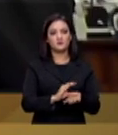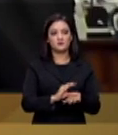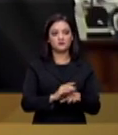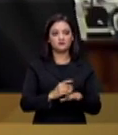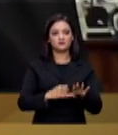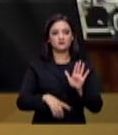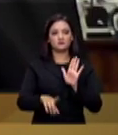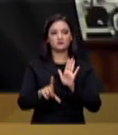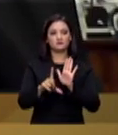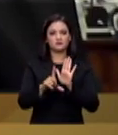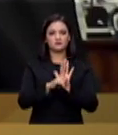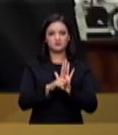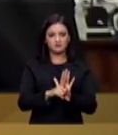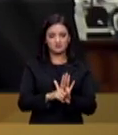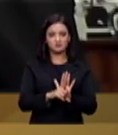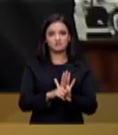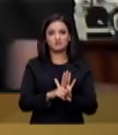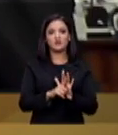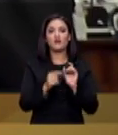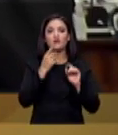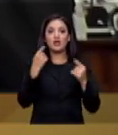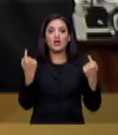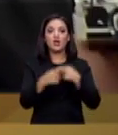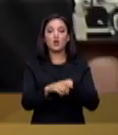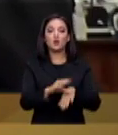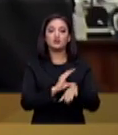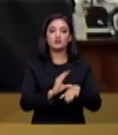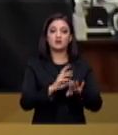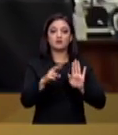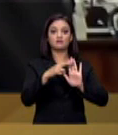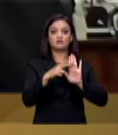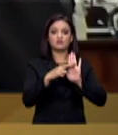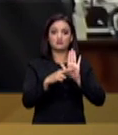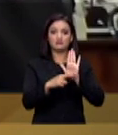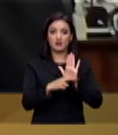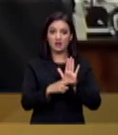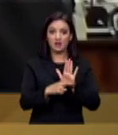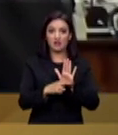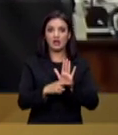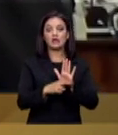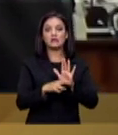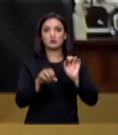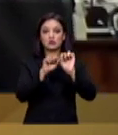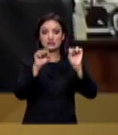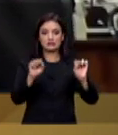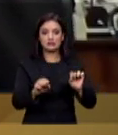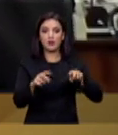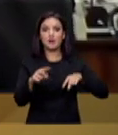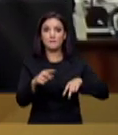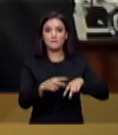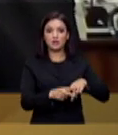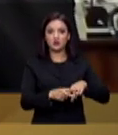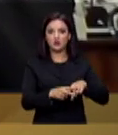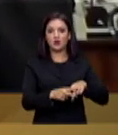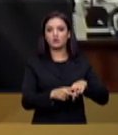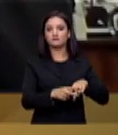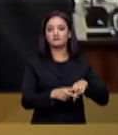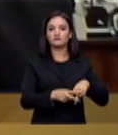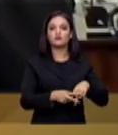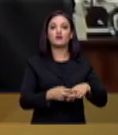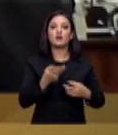que declarava inconstitucional os regulamentos do sistema prisional. E a Corte disse, não